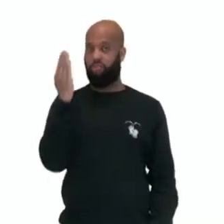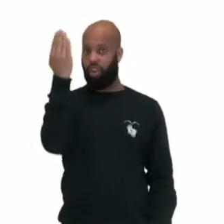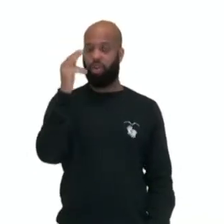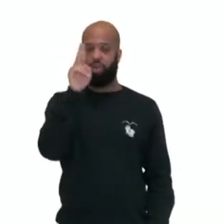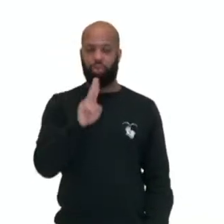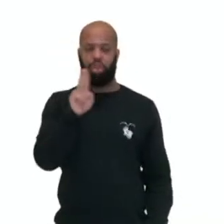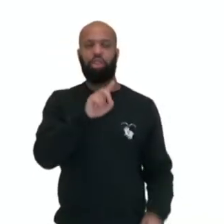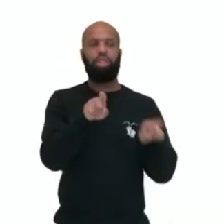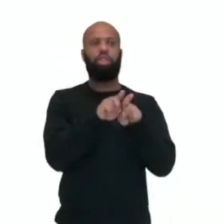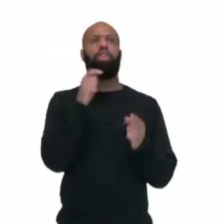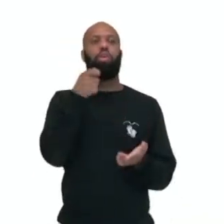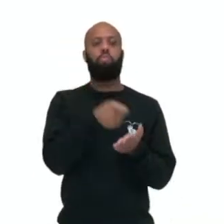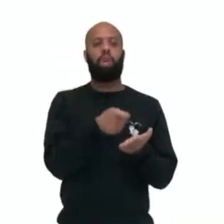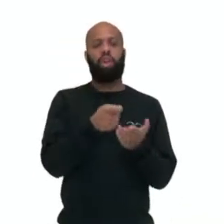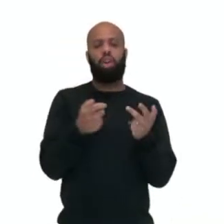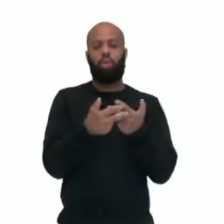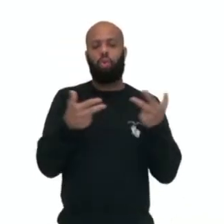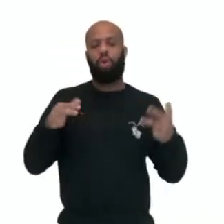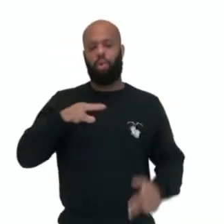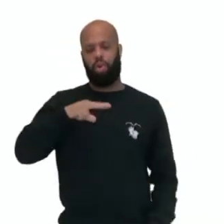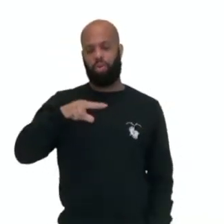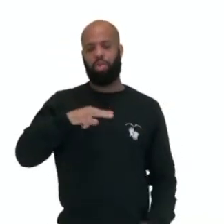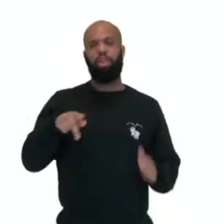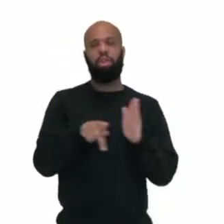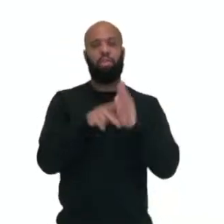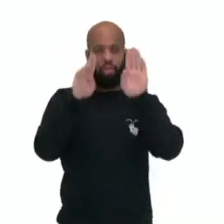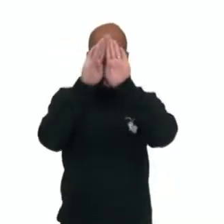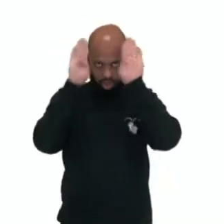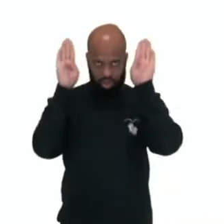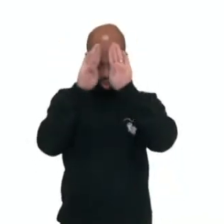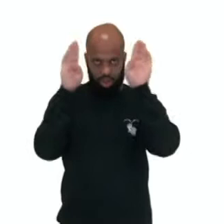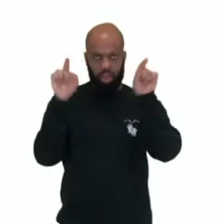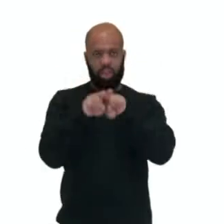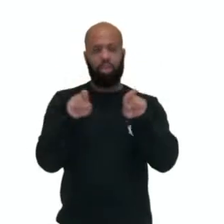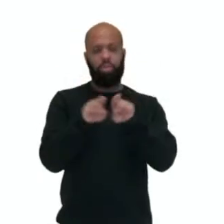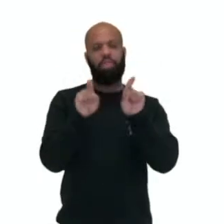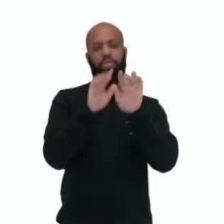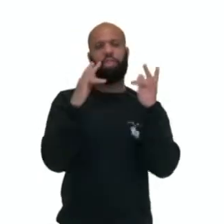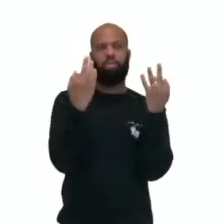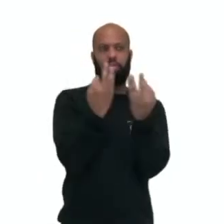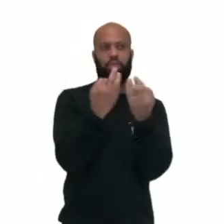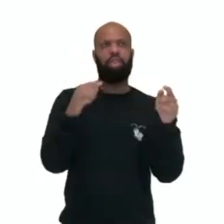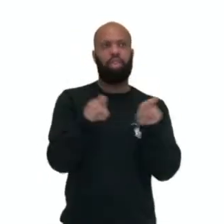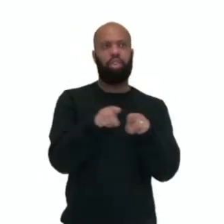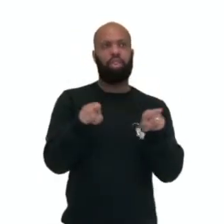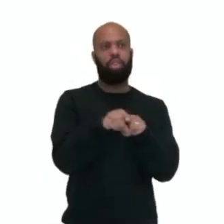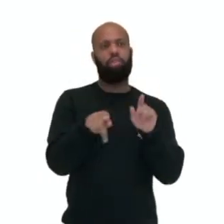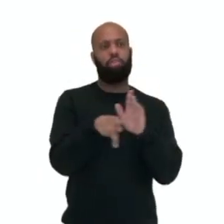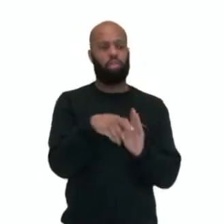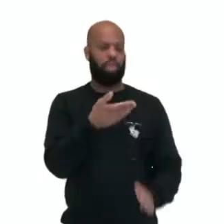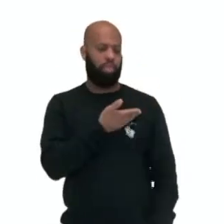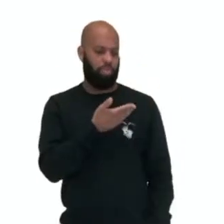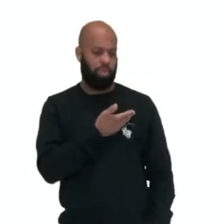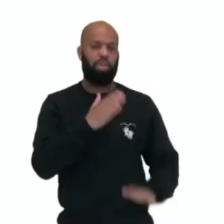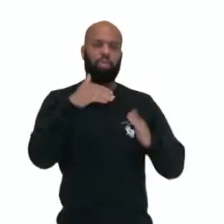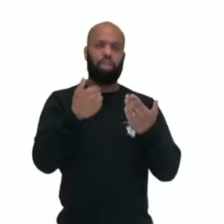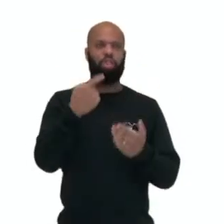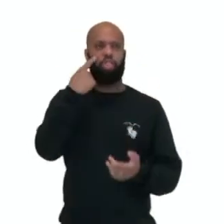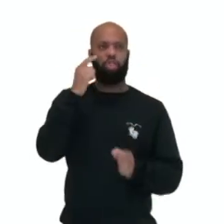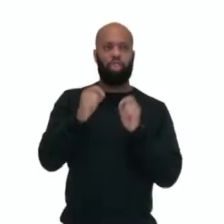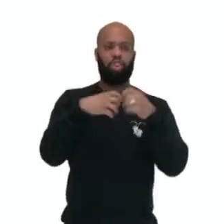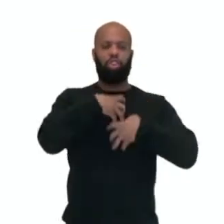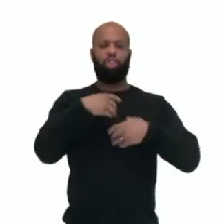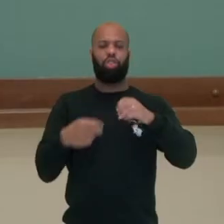pagar despesas pessoais do Fernando Collor, de seus familiares e de seus amigos. Então, um esquema de